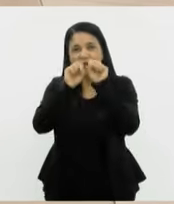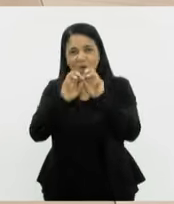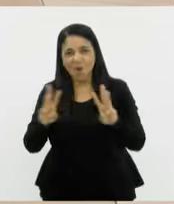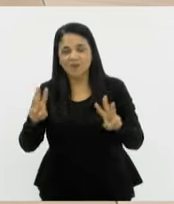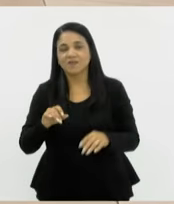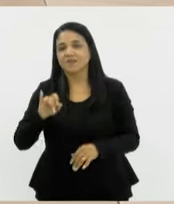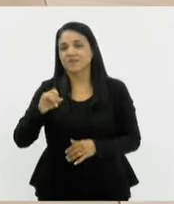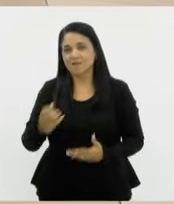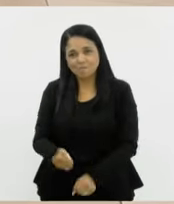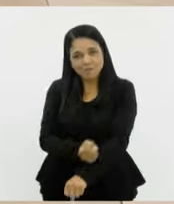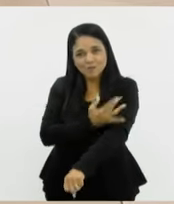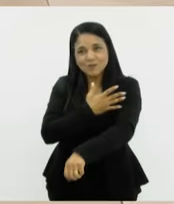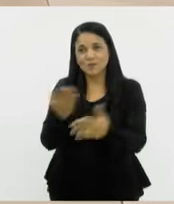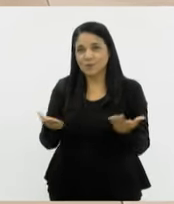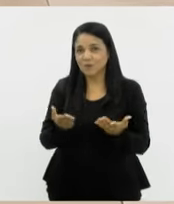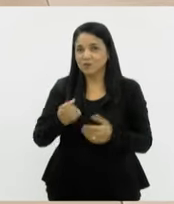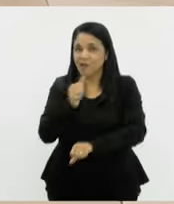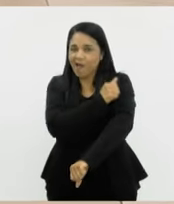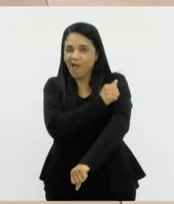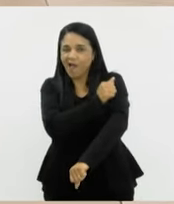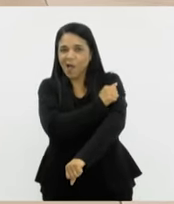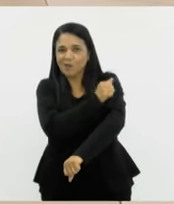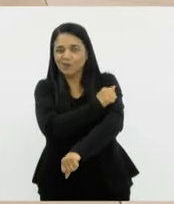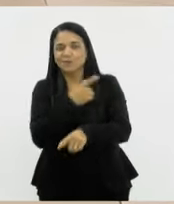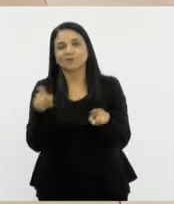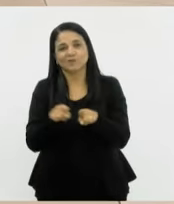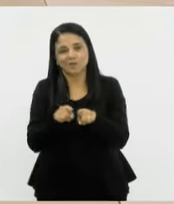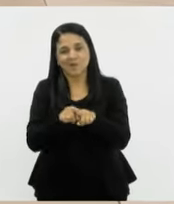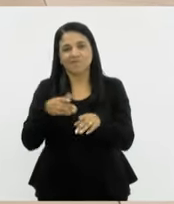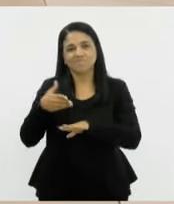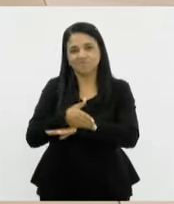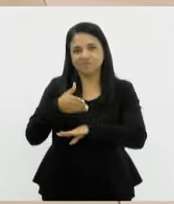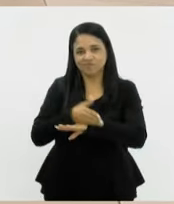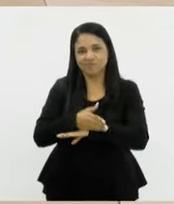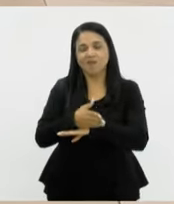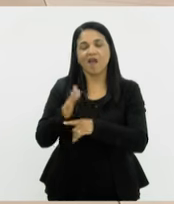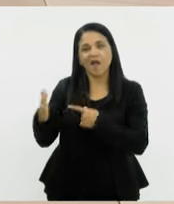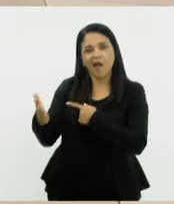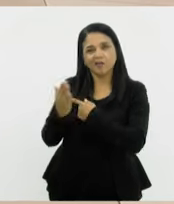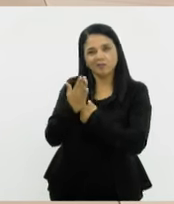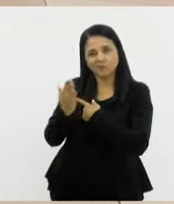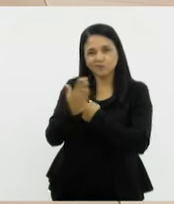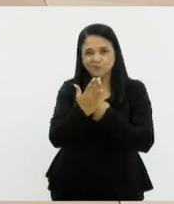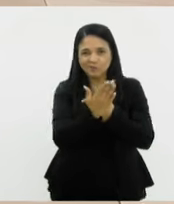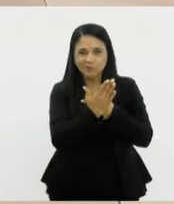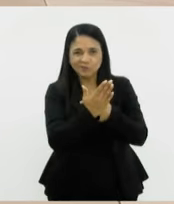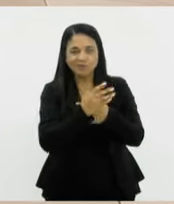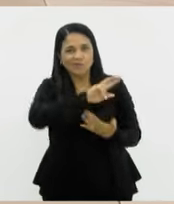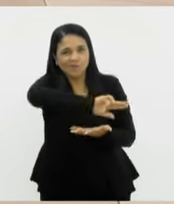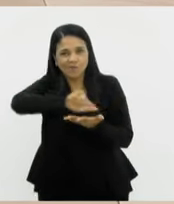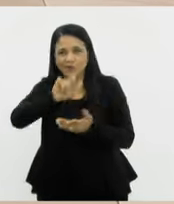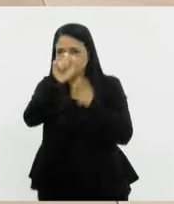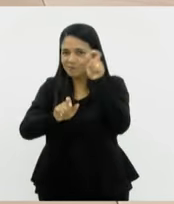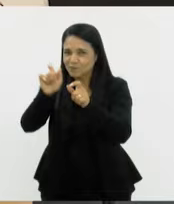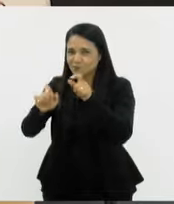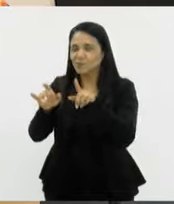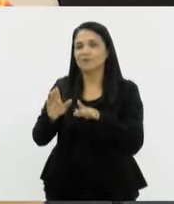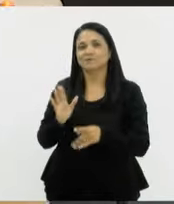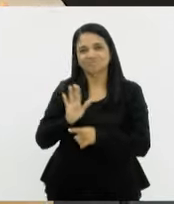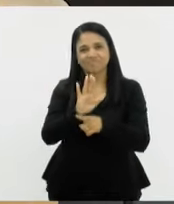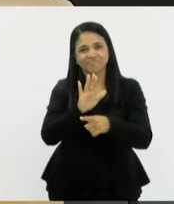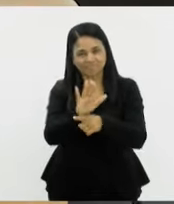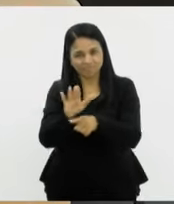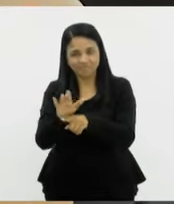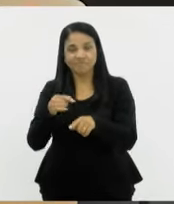é a vez dos alunos do IBMEC Centro, na Avenida Presidente Wilson, colaborarem para que milhares de pessoas sejam beneficiadas.